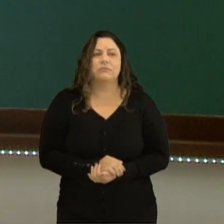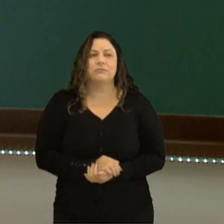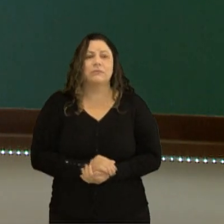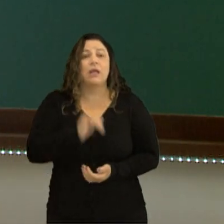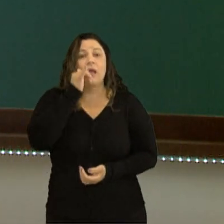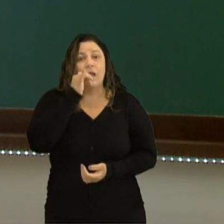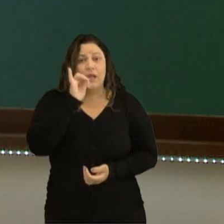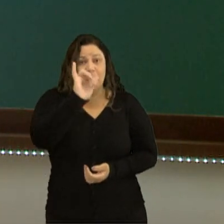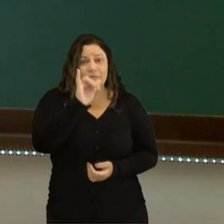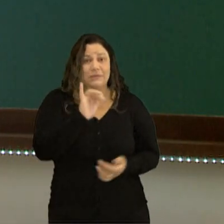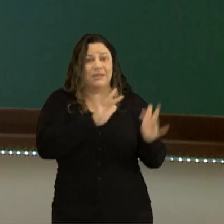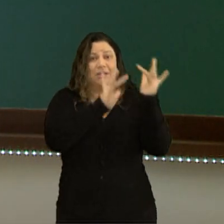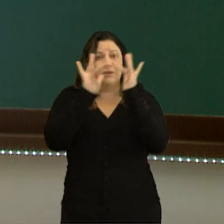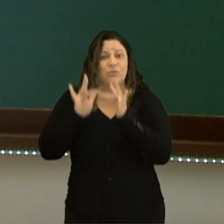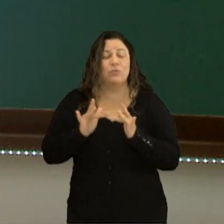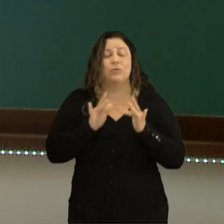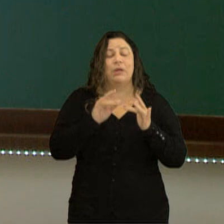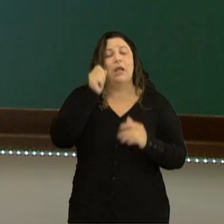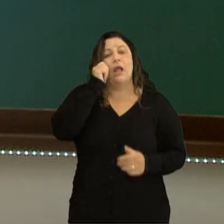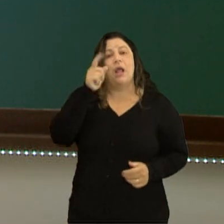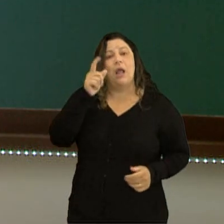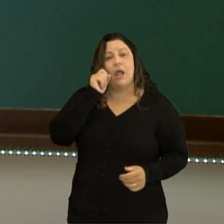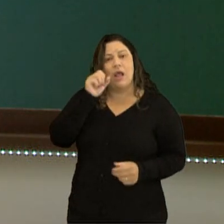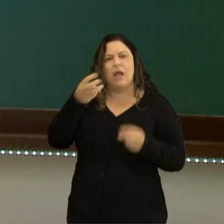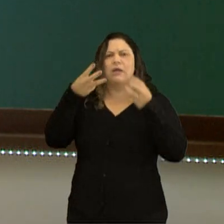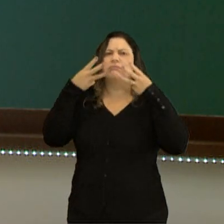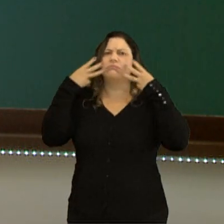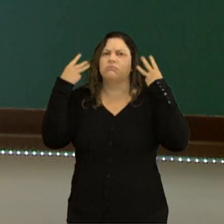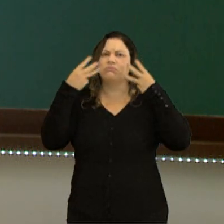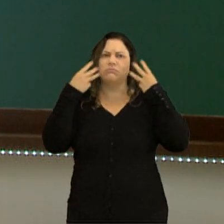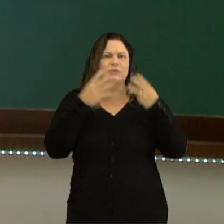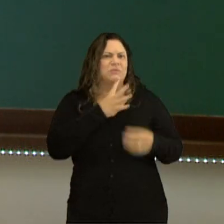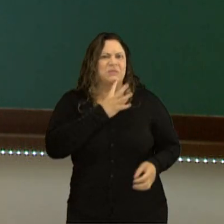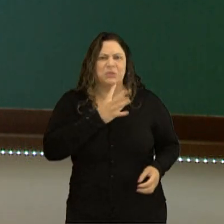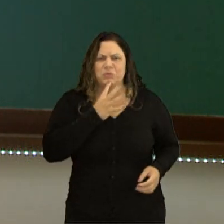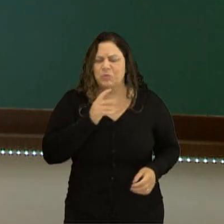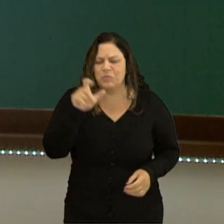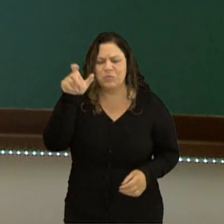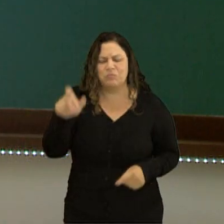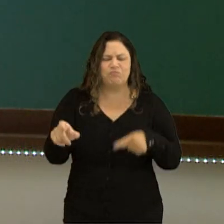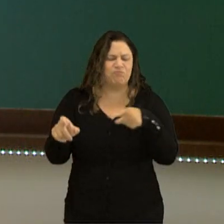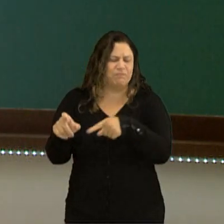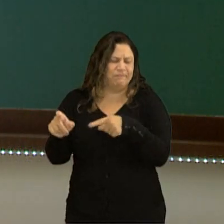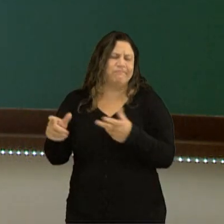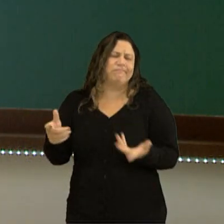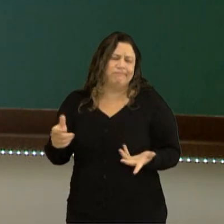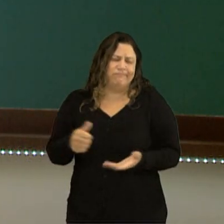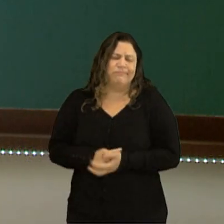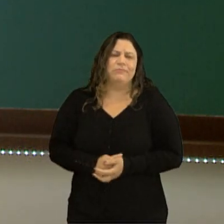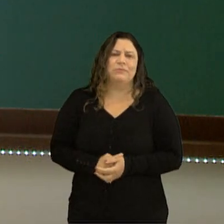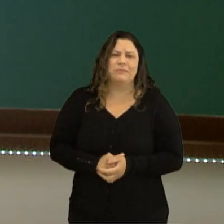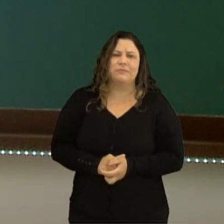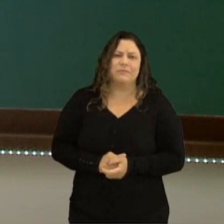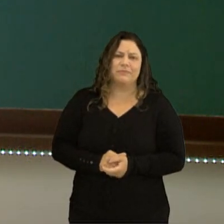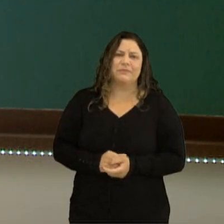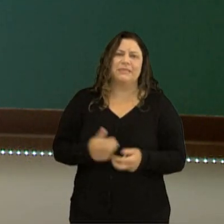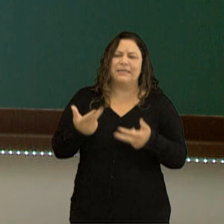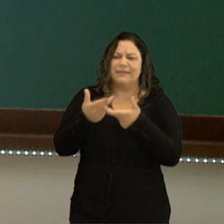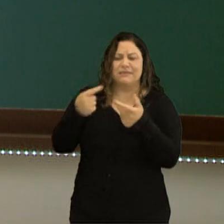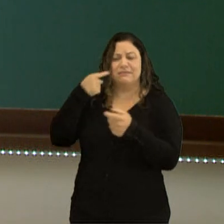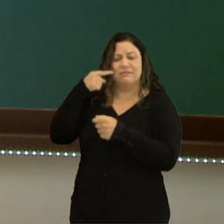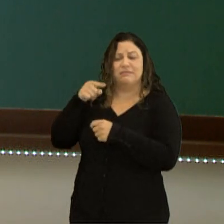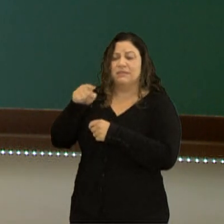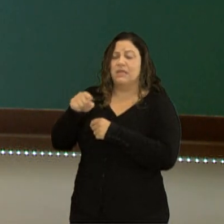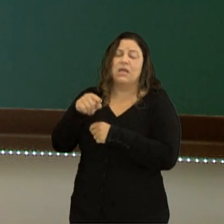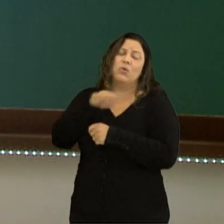Evitar o contato com gatos desconhecidos. Os gatinhos desconhecidos, que nós não conhecemos,